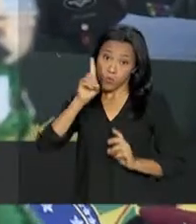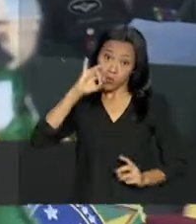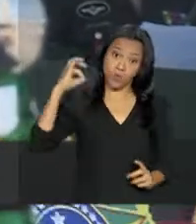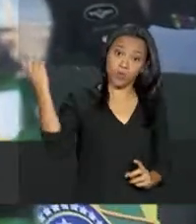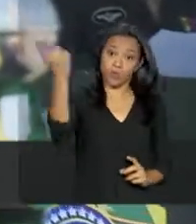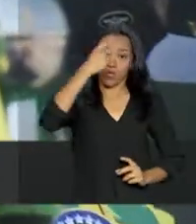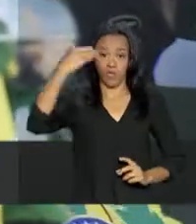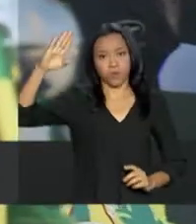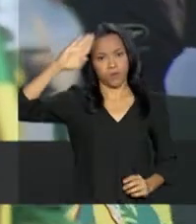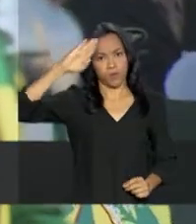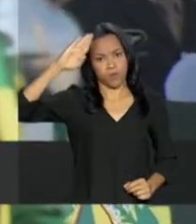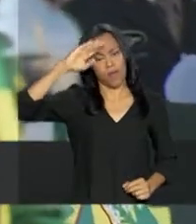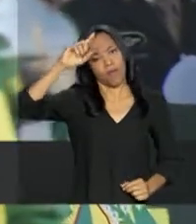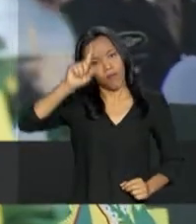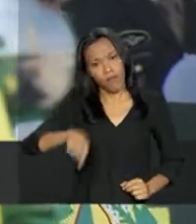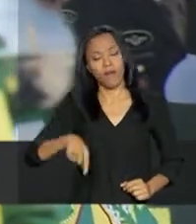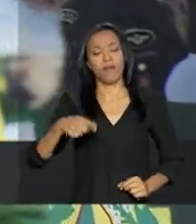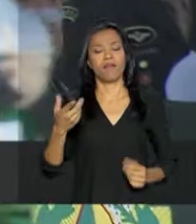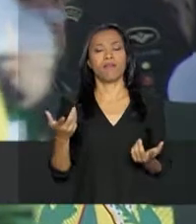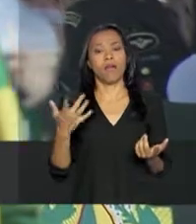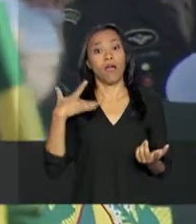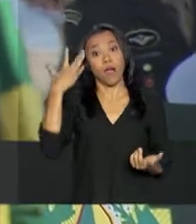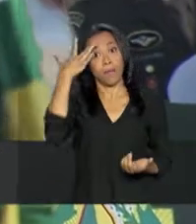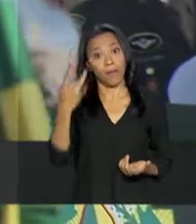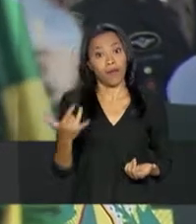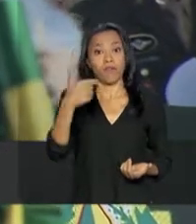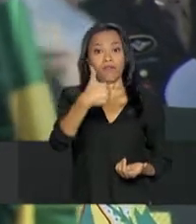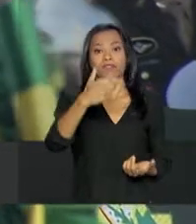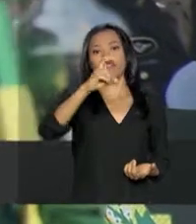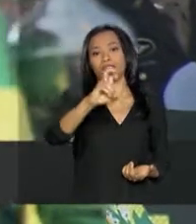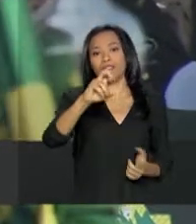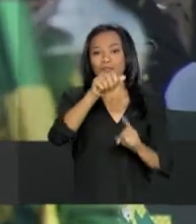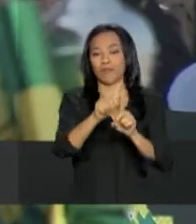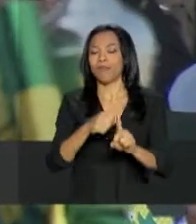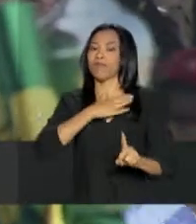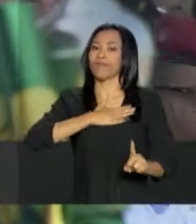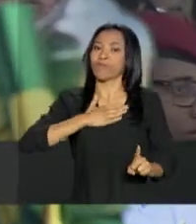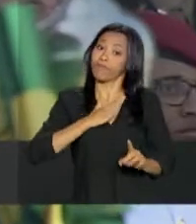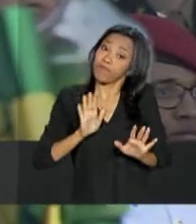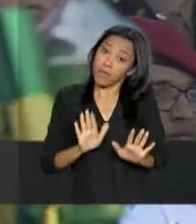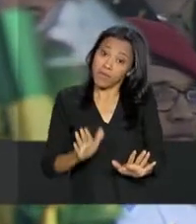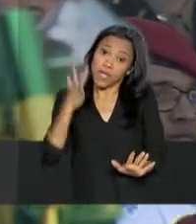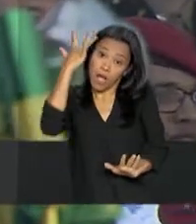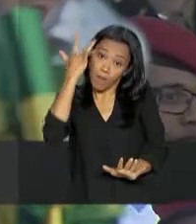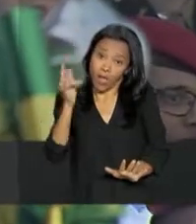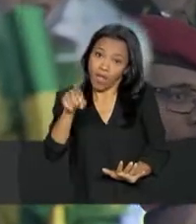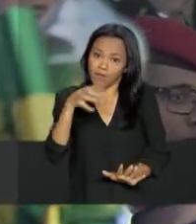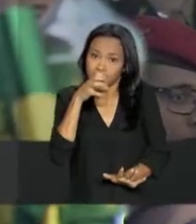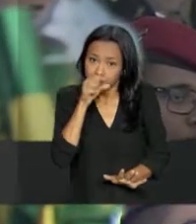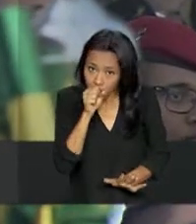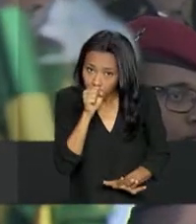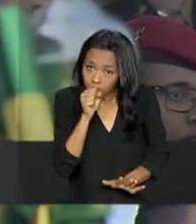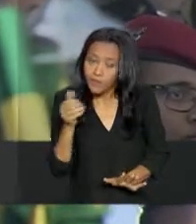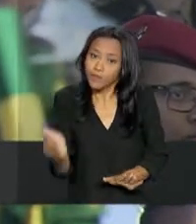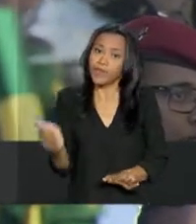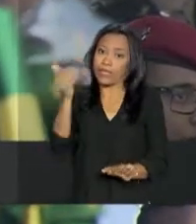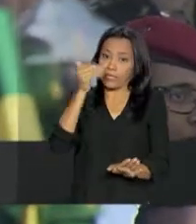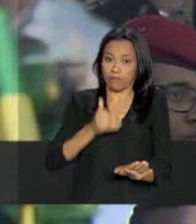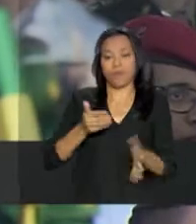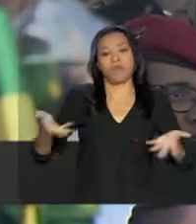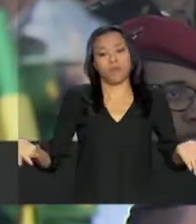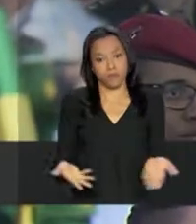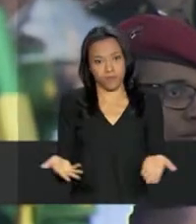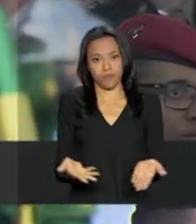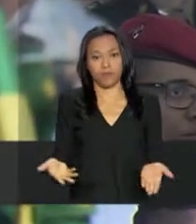Soldado é comemorado, será comemorado amanhã, dia 25 de agosto, mas como amanhã é sábado, essa cerimônia foi antecipada